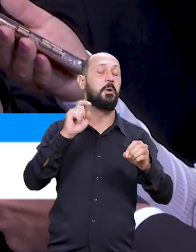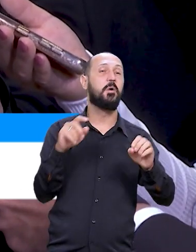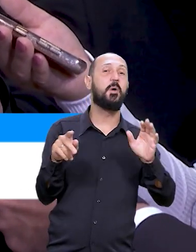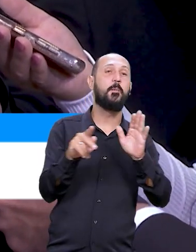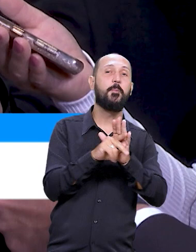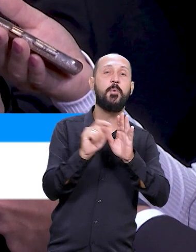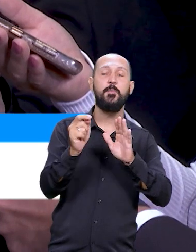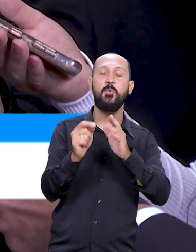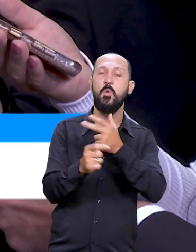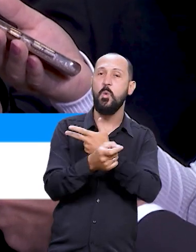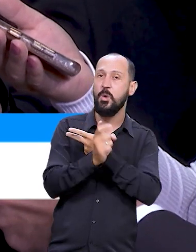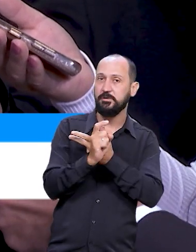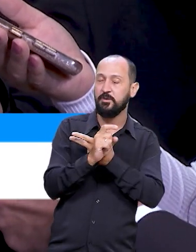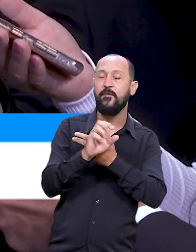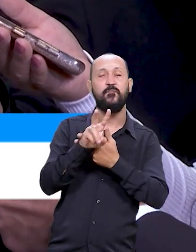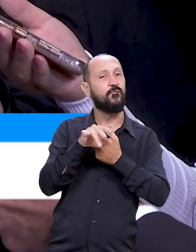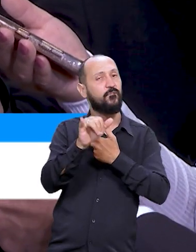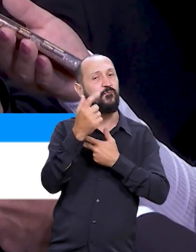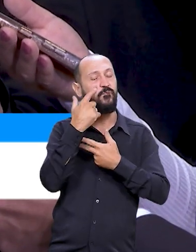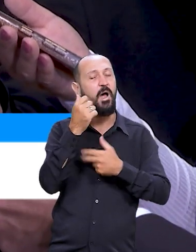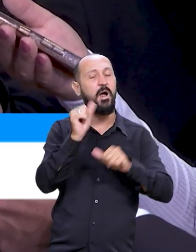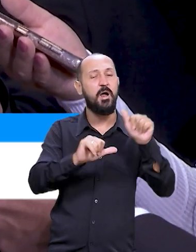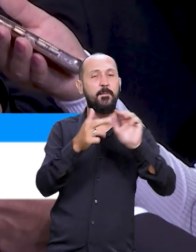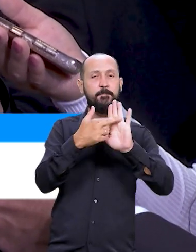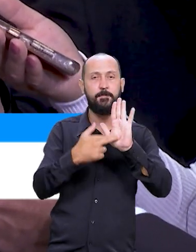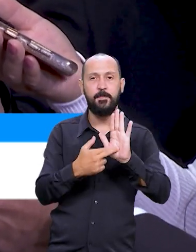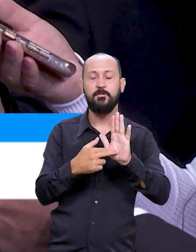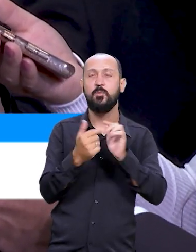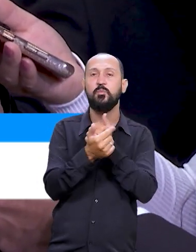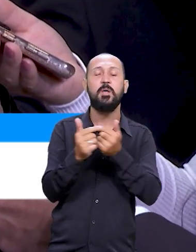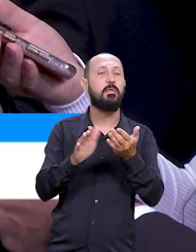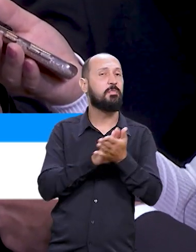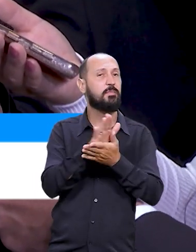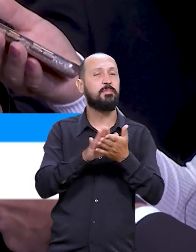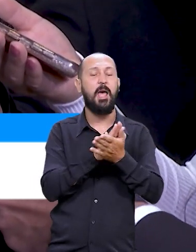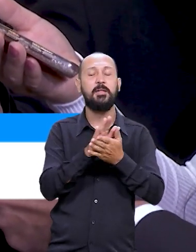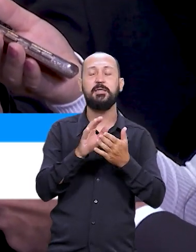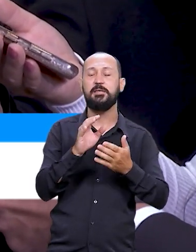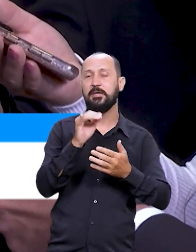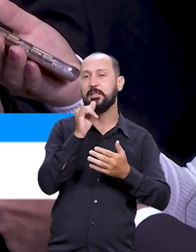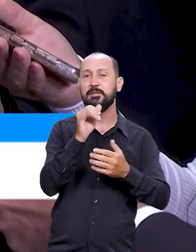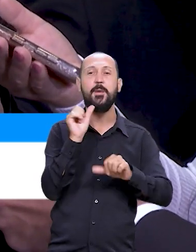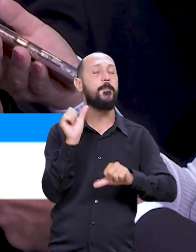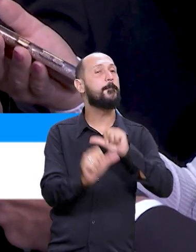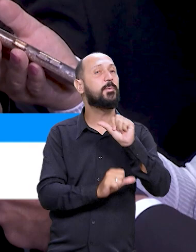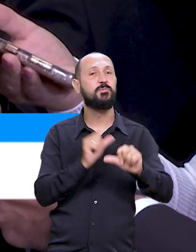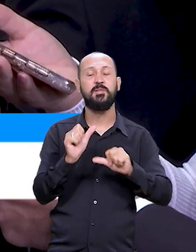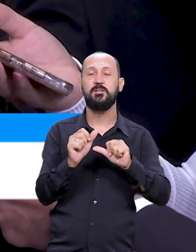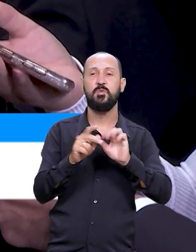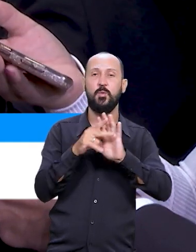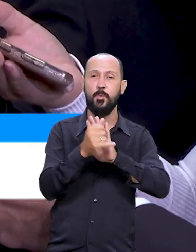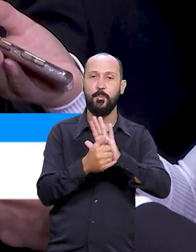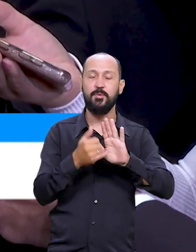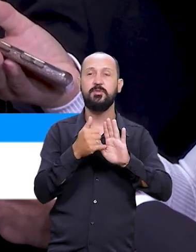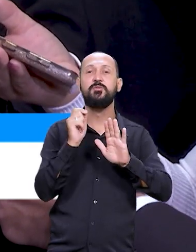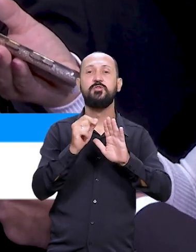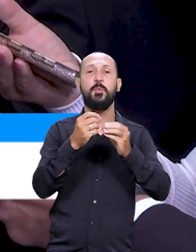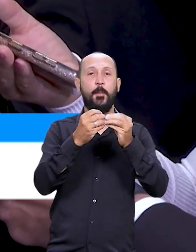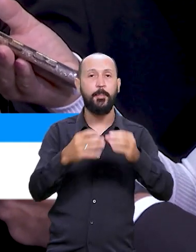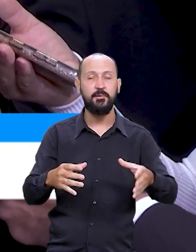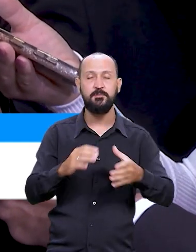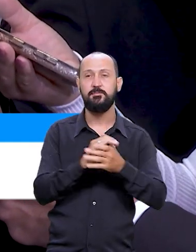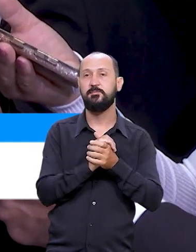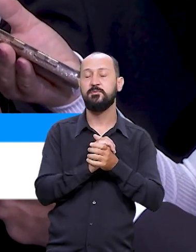é uma situação que o próprio executivo posteriormente vai regulamentar. Então não tem nada que mudasse tanto